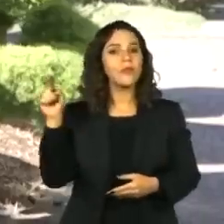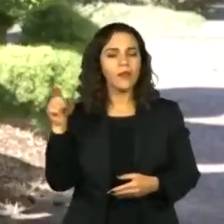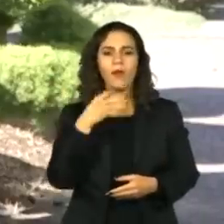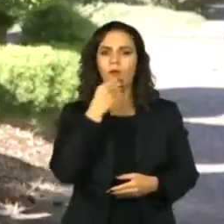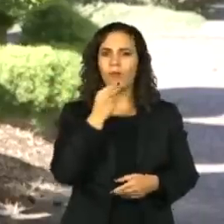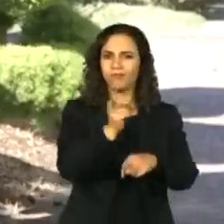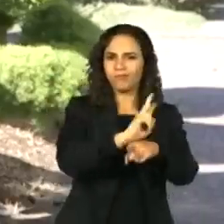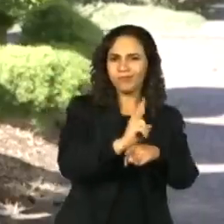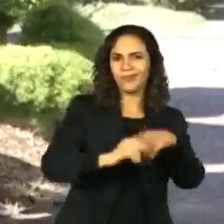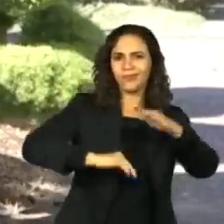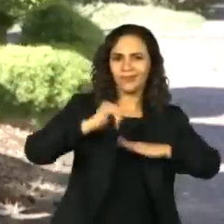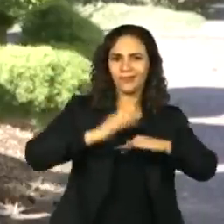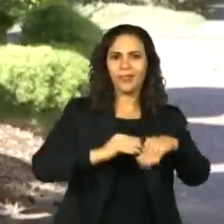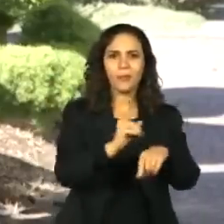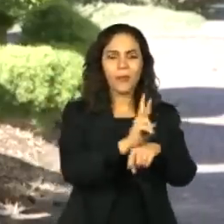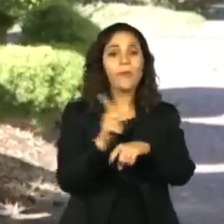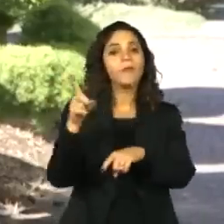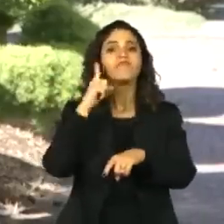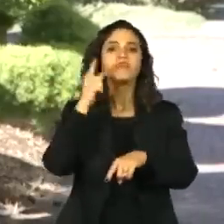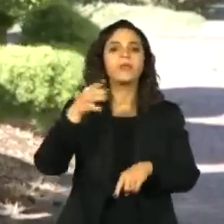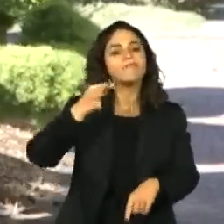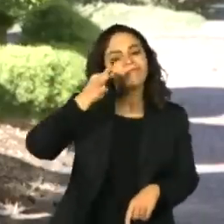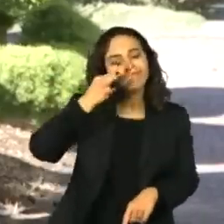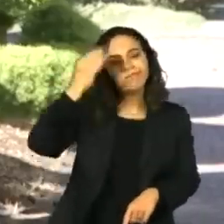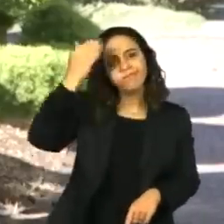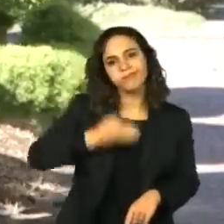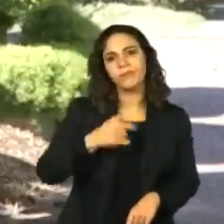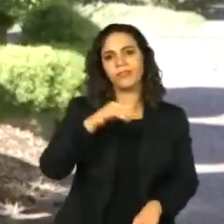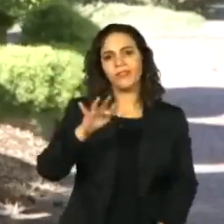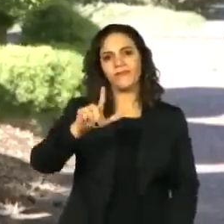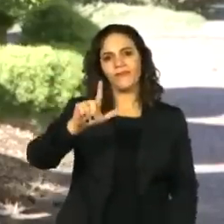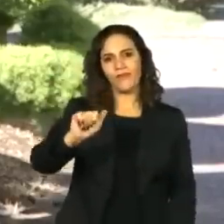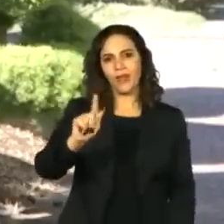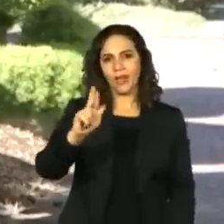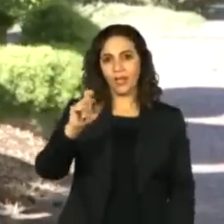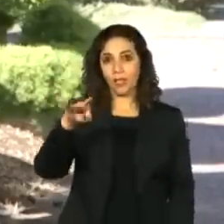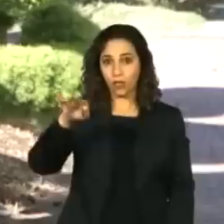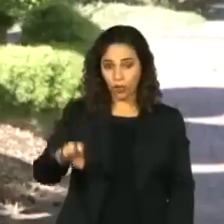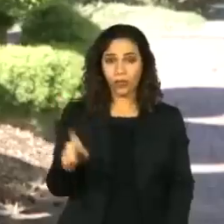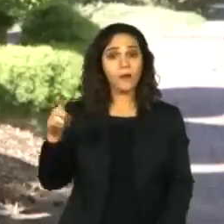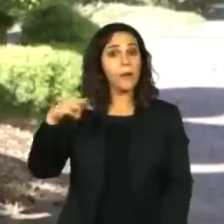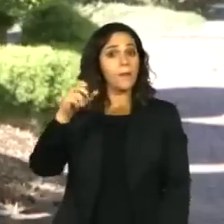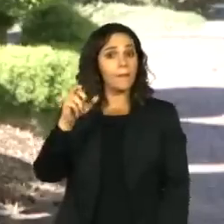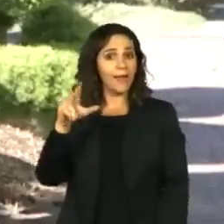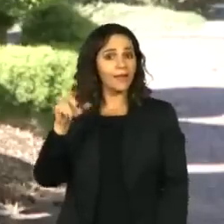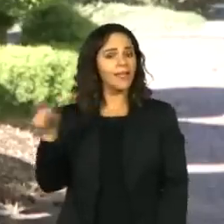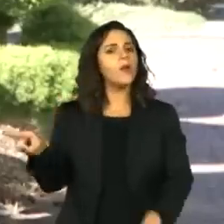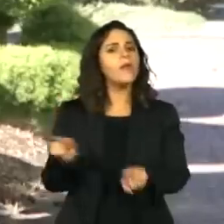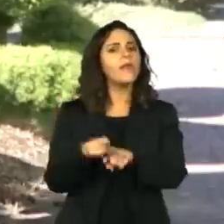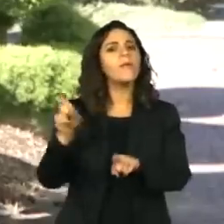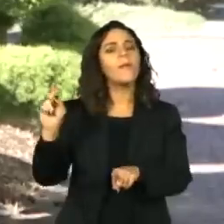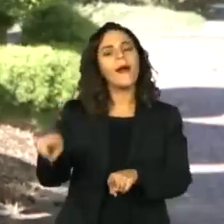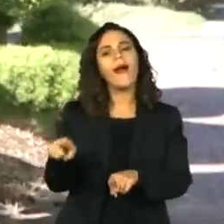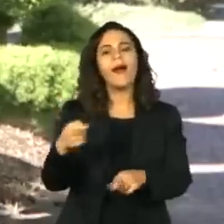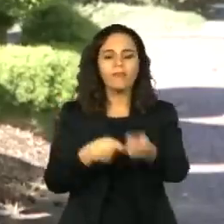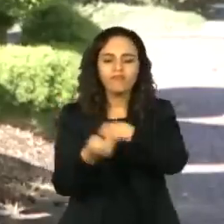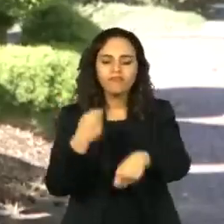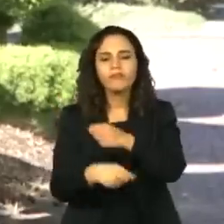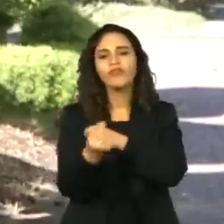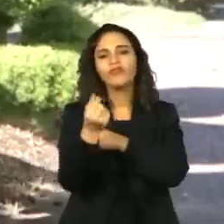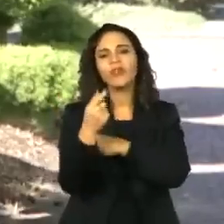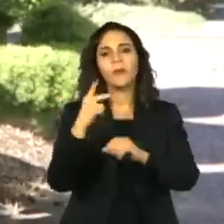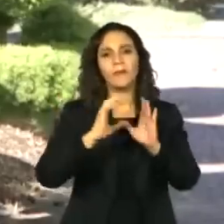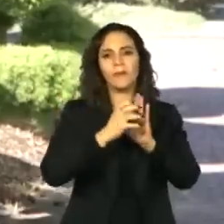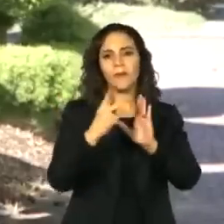Jorge Guaranho foi autuado em flagrante pelo assassinato. Marcelo Arruda, além de guarda municipal, era tesoureiro do PT e